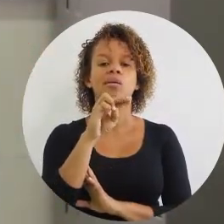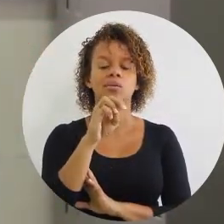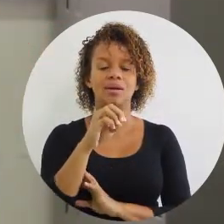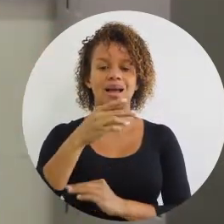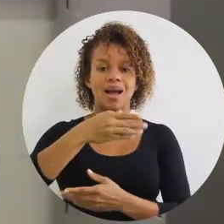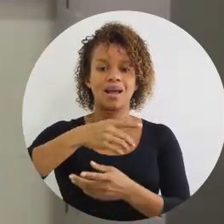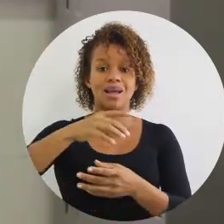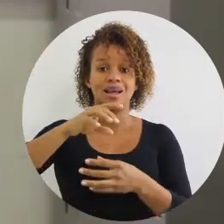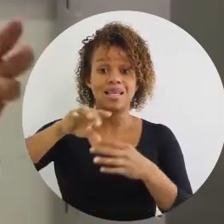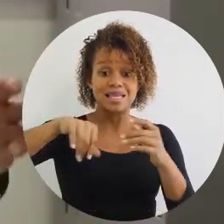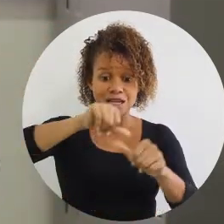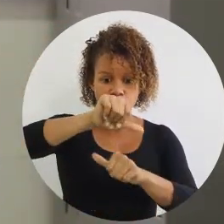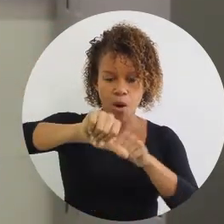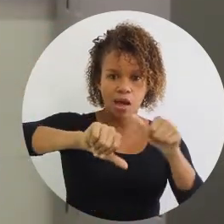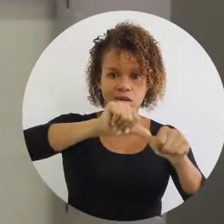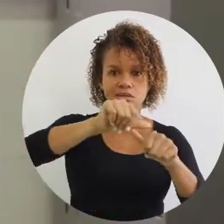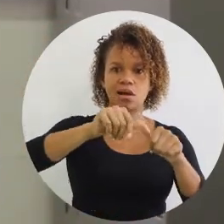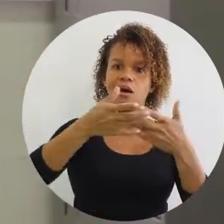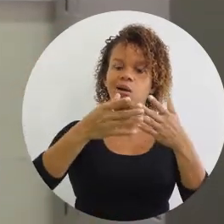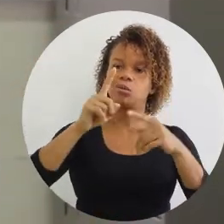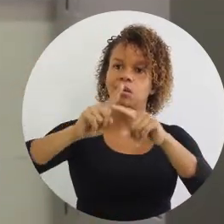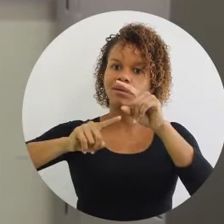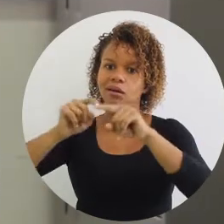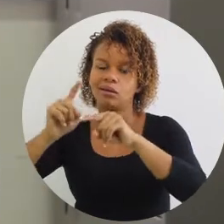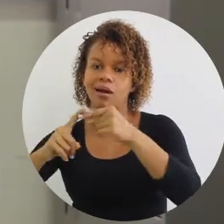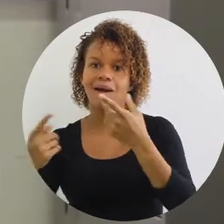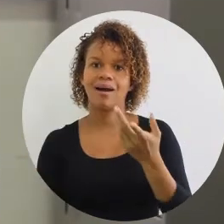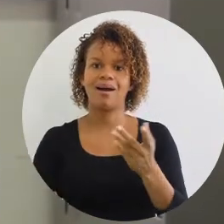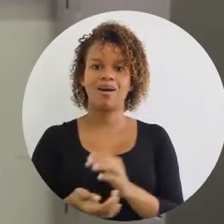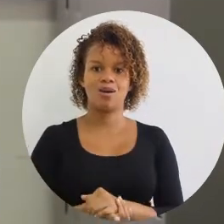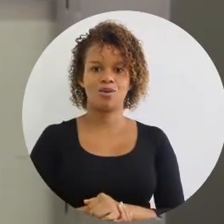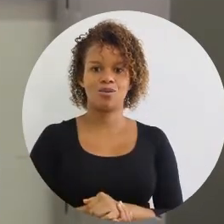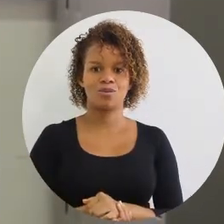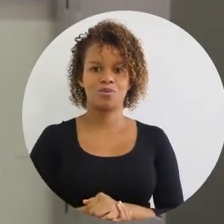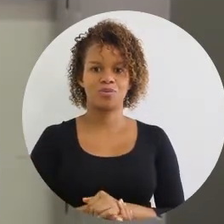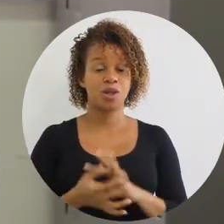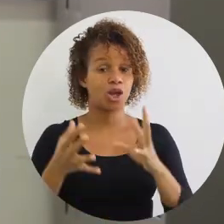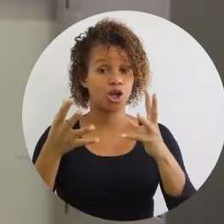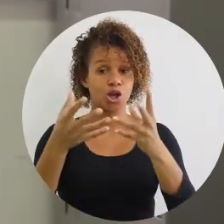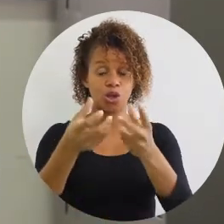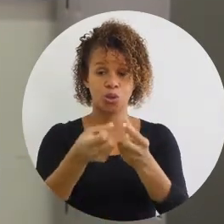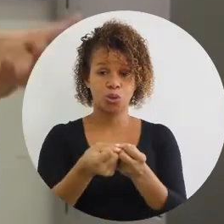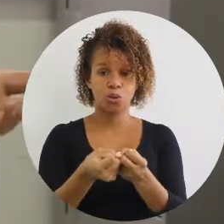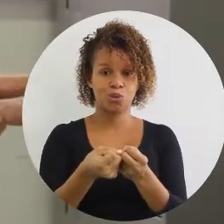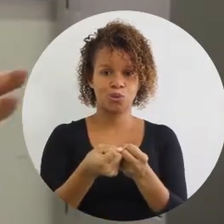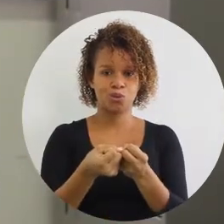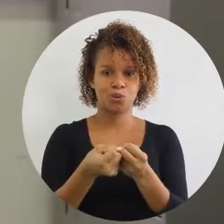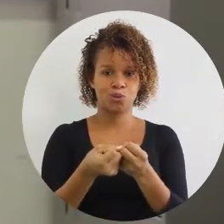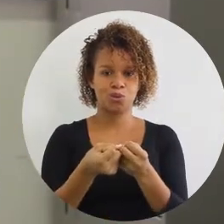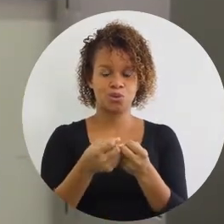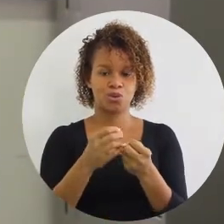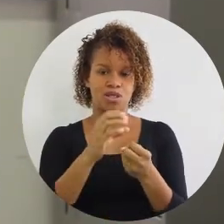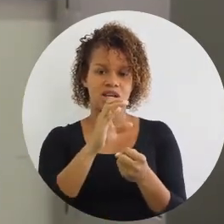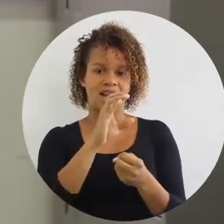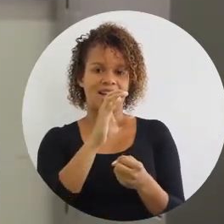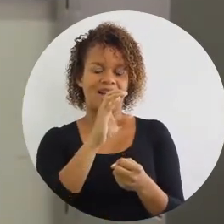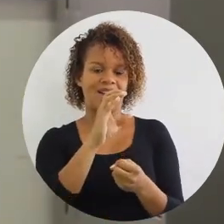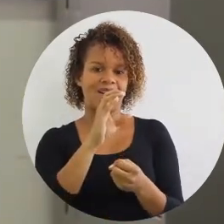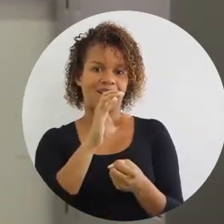circulação dos equipamentos e todos os carros